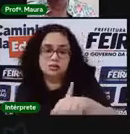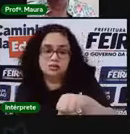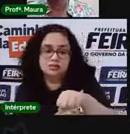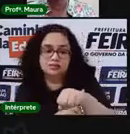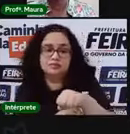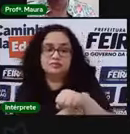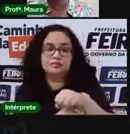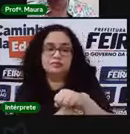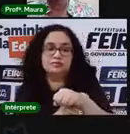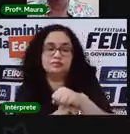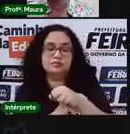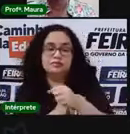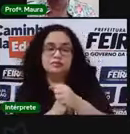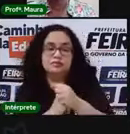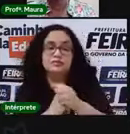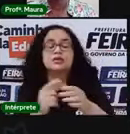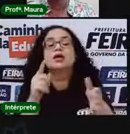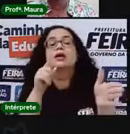né?